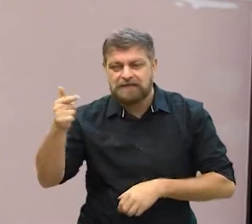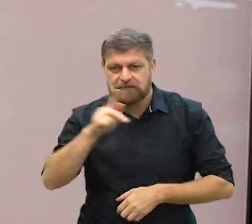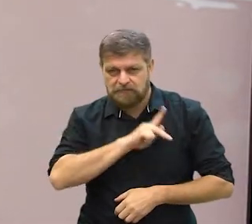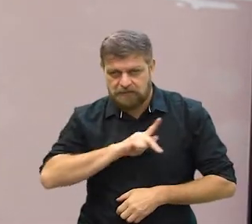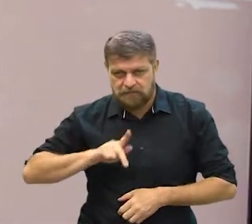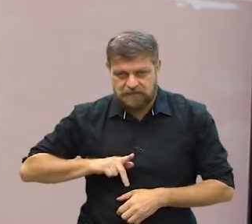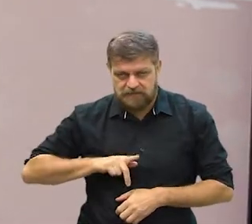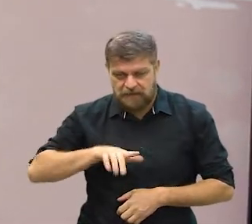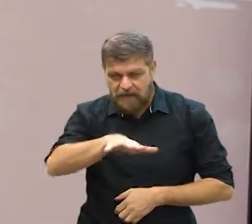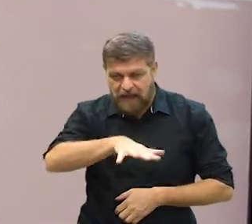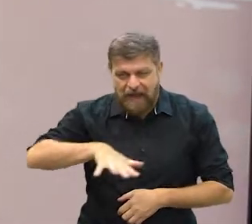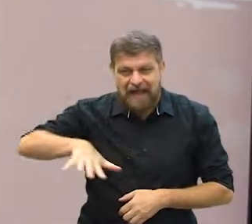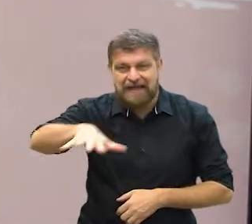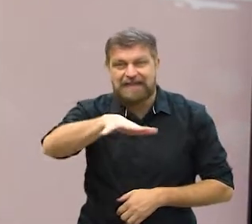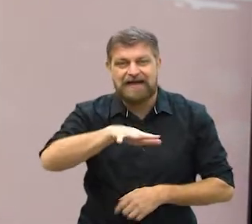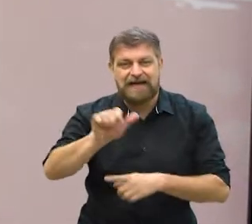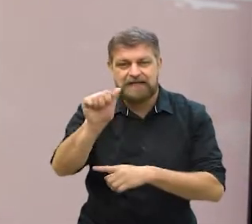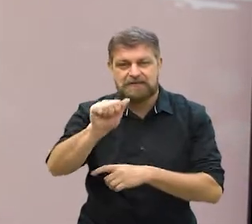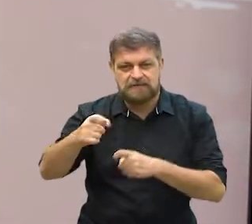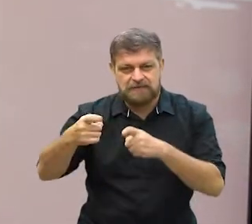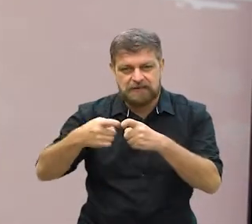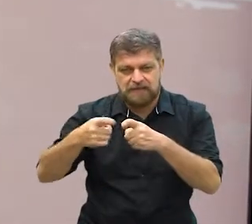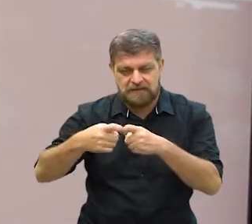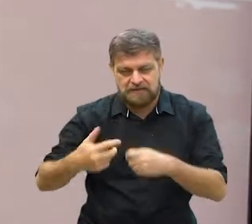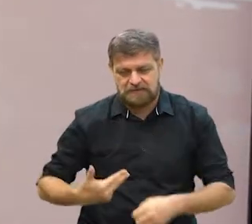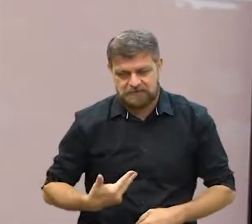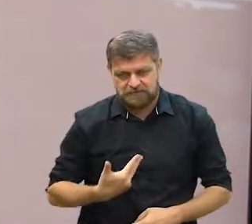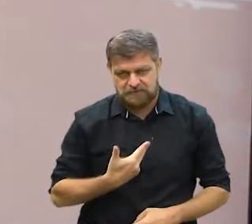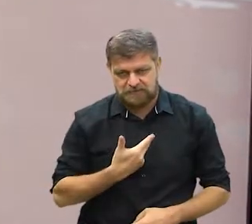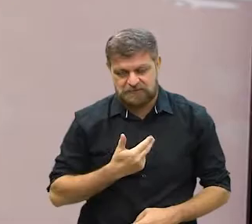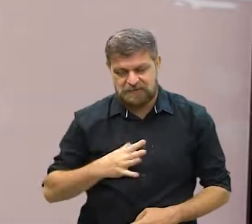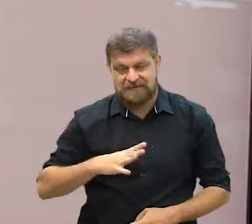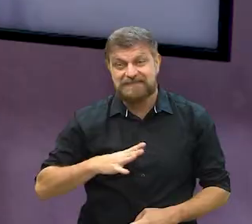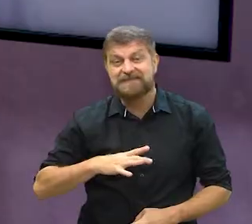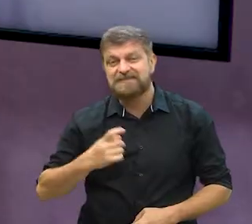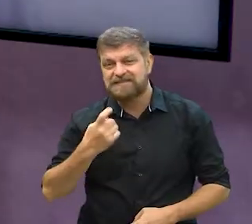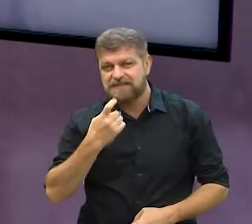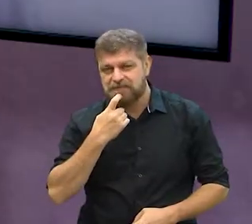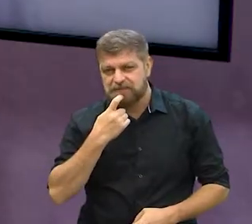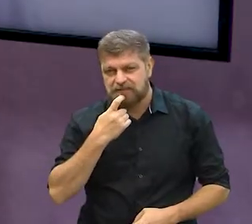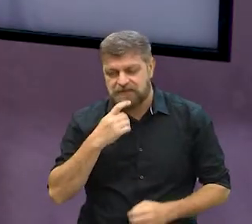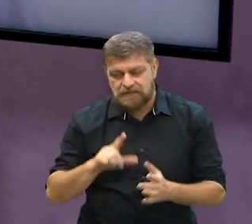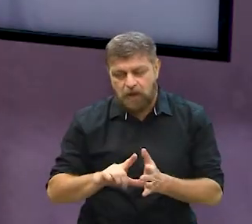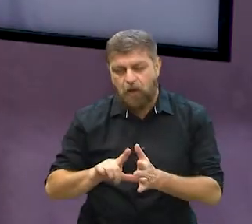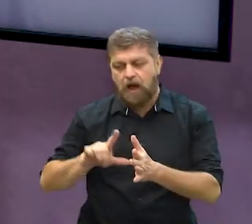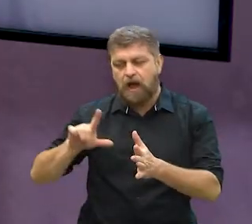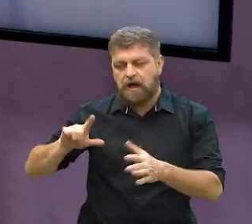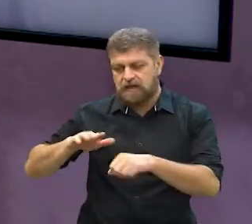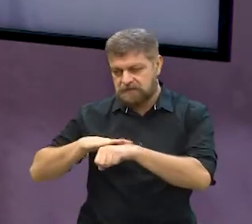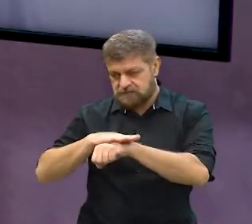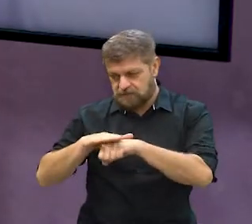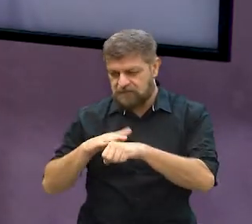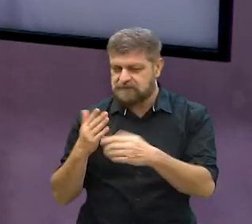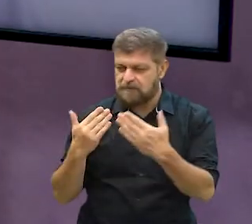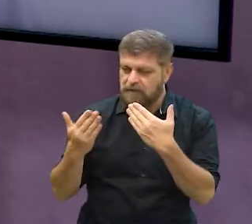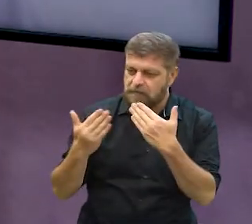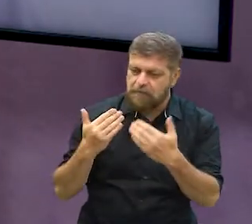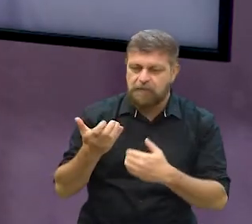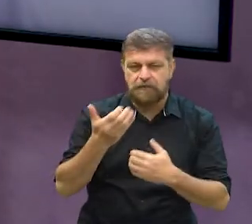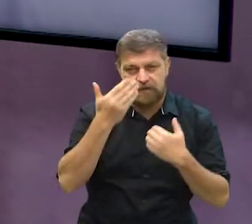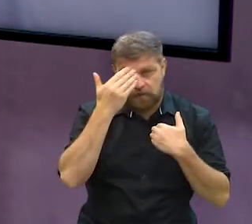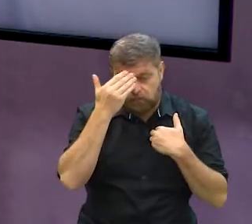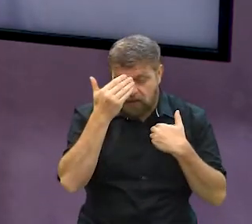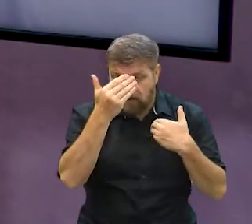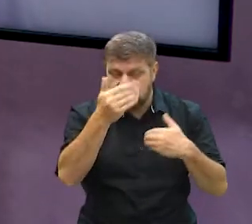do Departamento de Pediatria da Sociedade de Medicina e Cirurgia de Campinas. Tânia, antes de começar a nossa conversa, eu quero